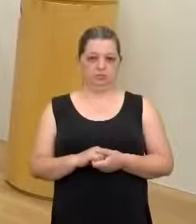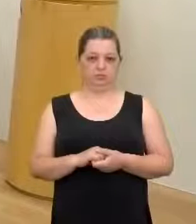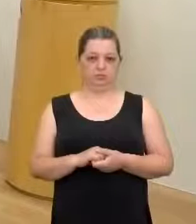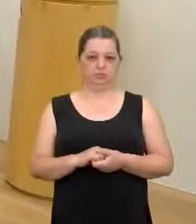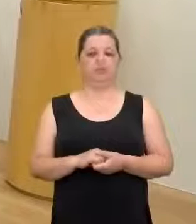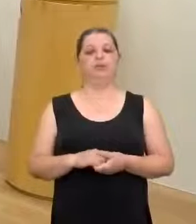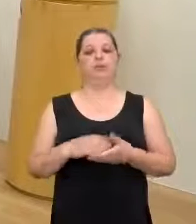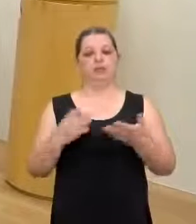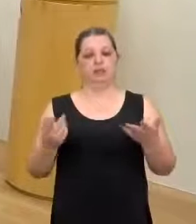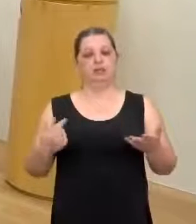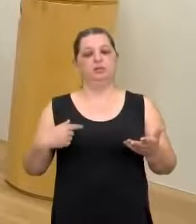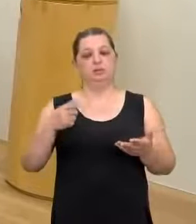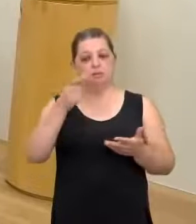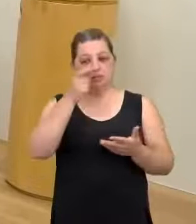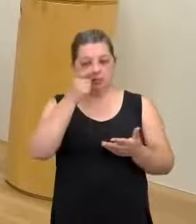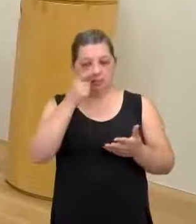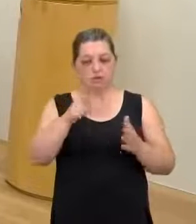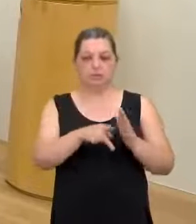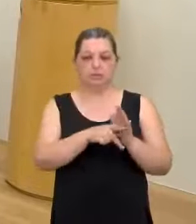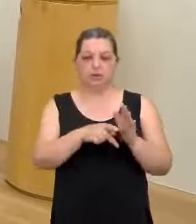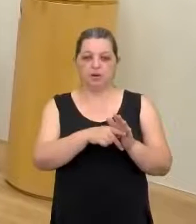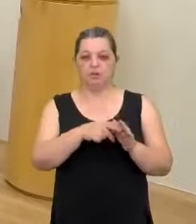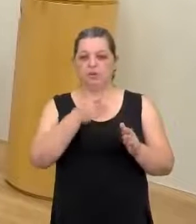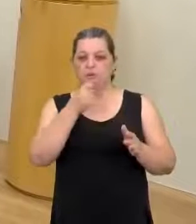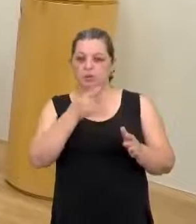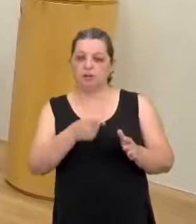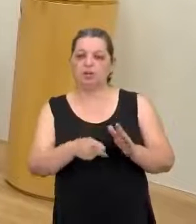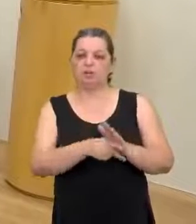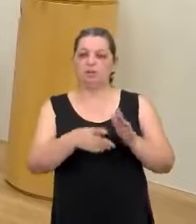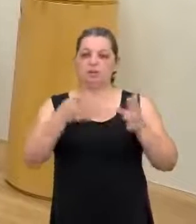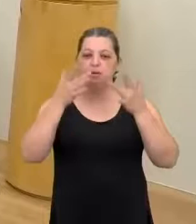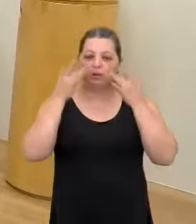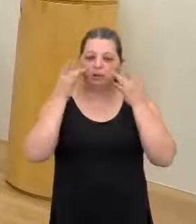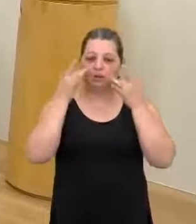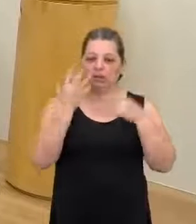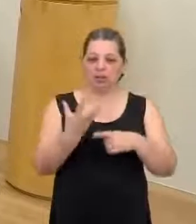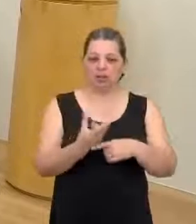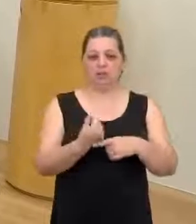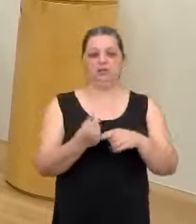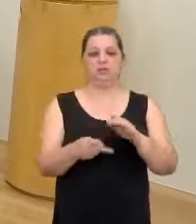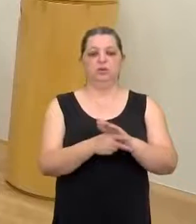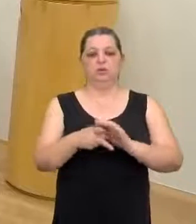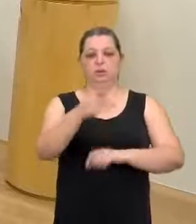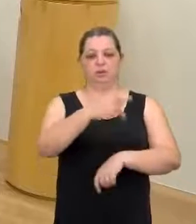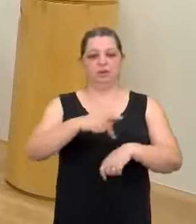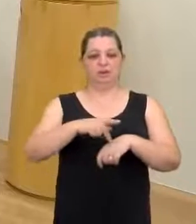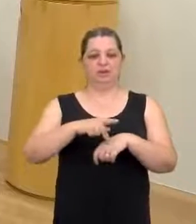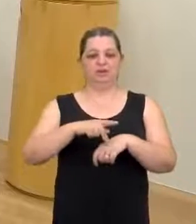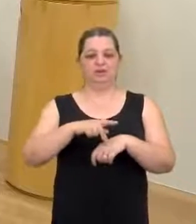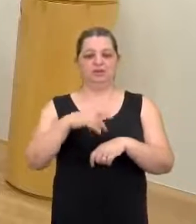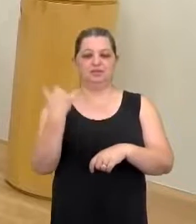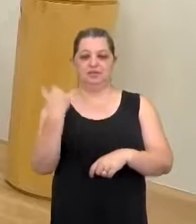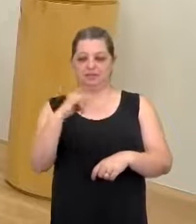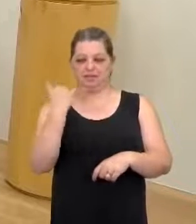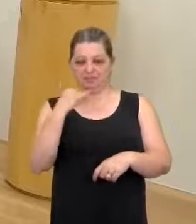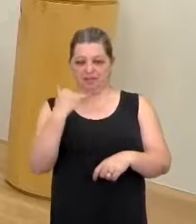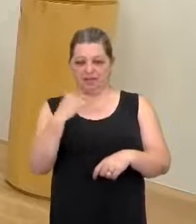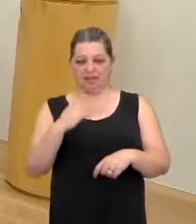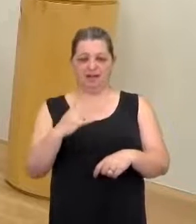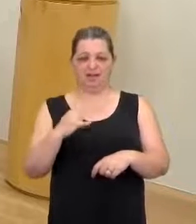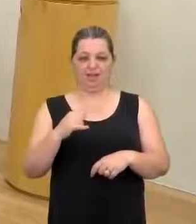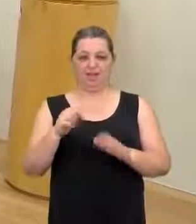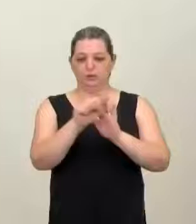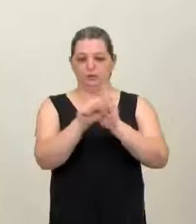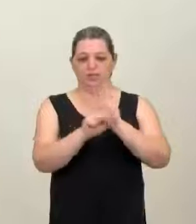Então, aí nós vimos aí a comédia dell'arte, que é um tipo de comédia que surge na Itália, lá no século XV.